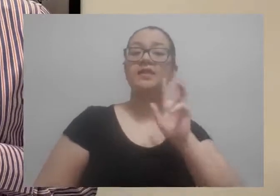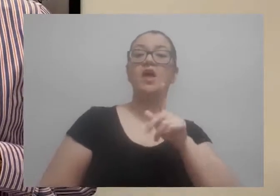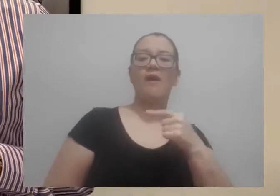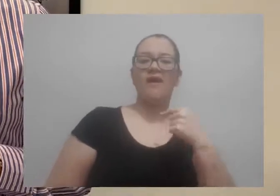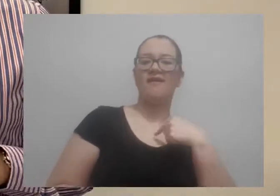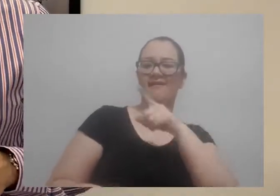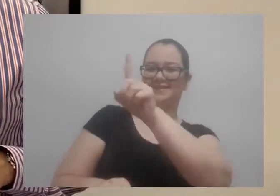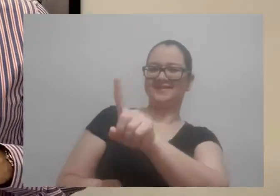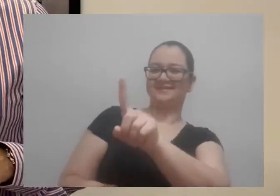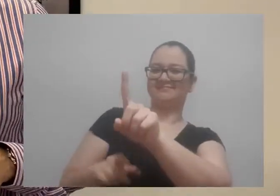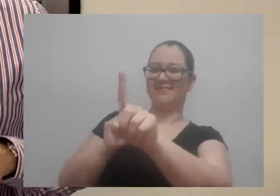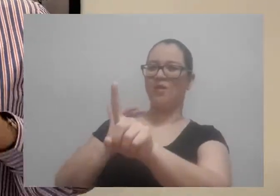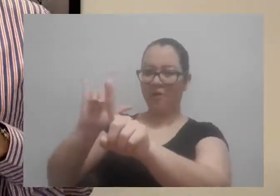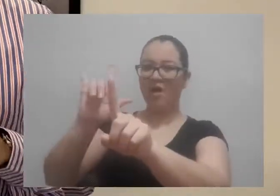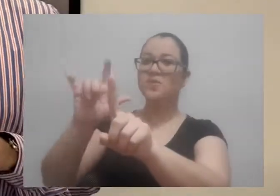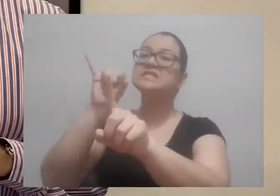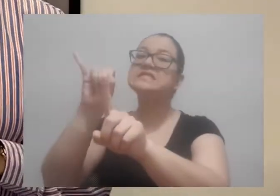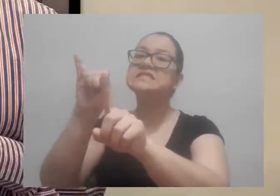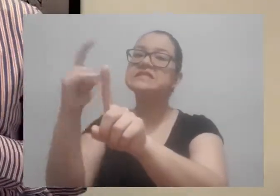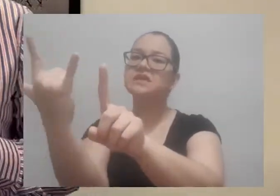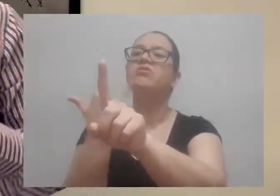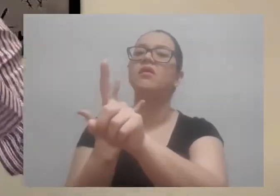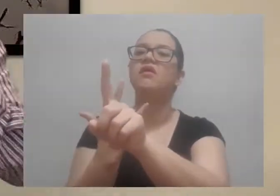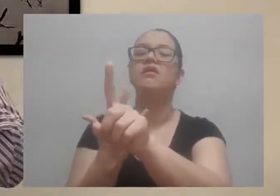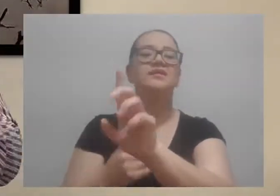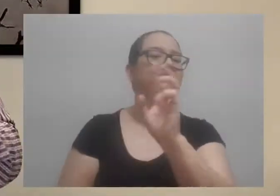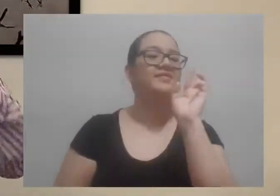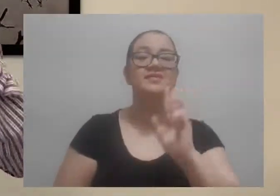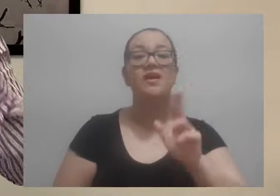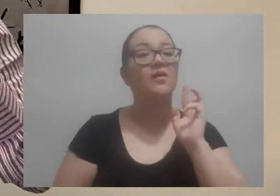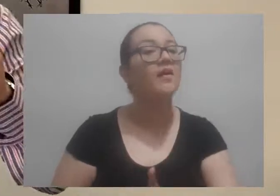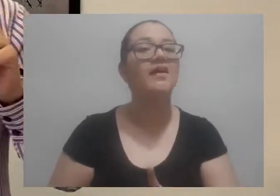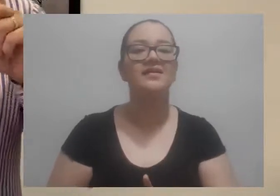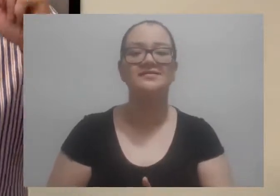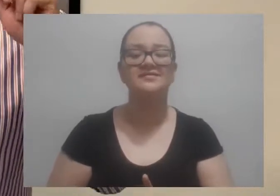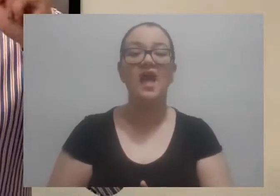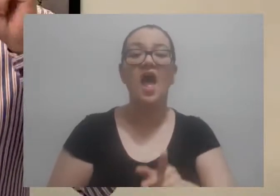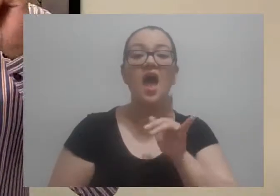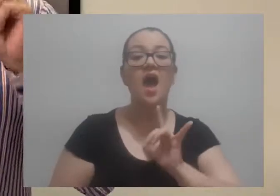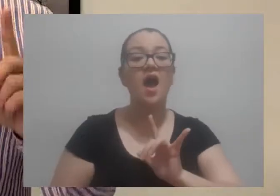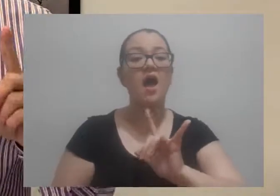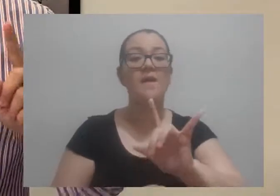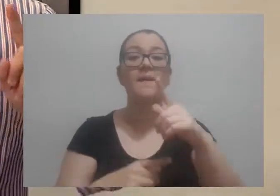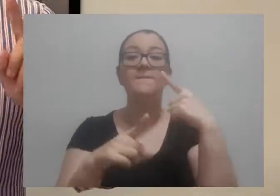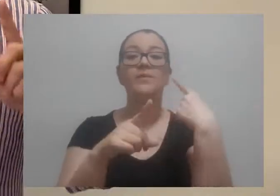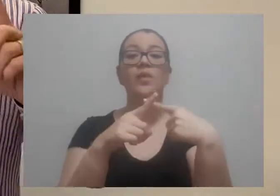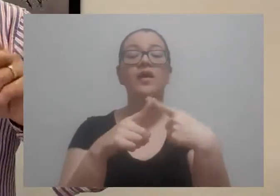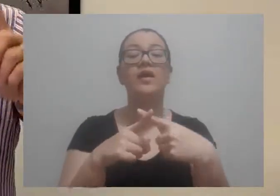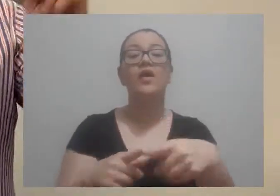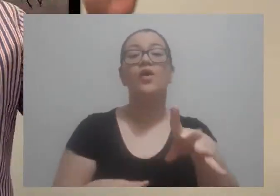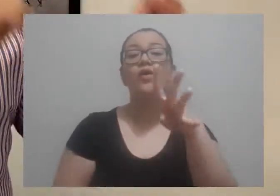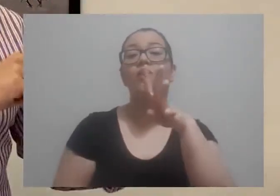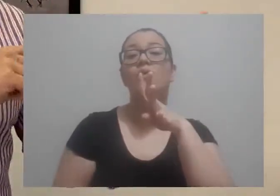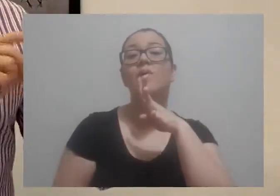em troca. Não, o seu amor ele é controlado pelo conhecimento de quem? Uma vez entendendo que ele